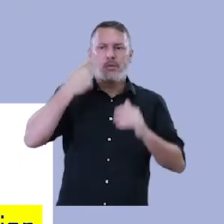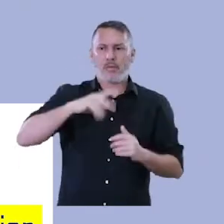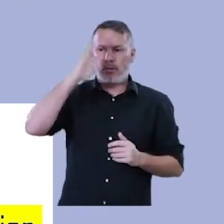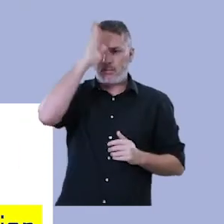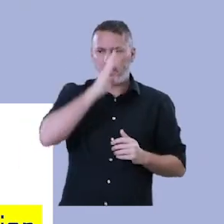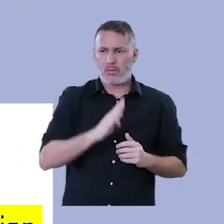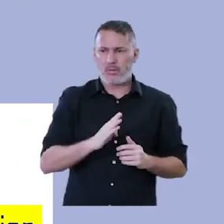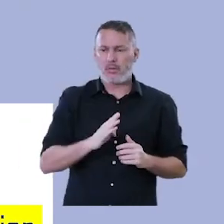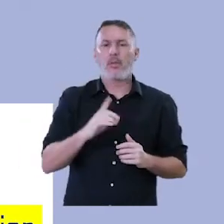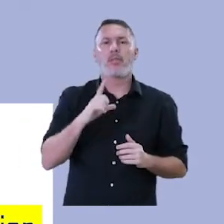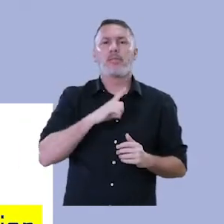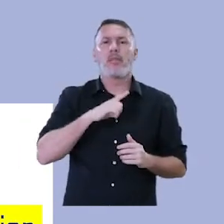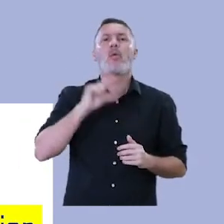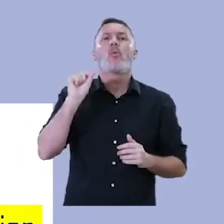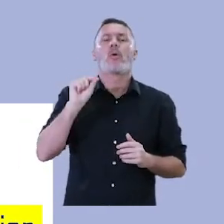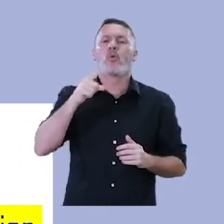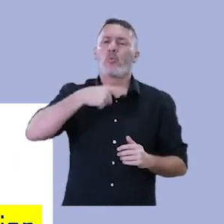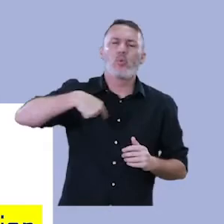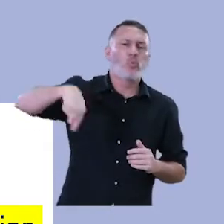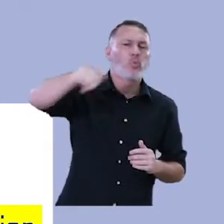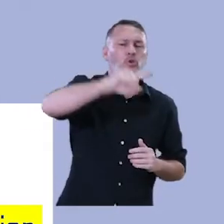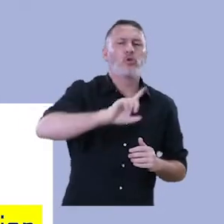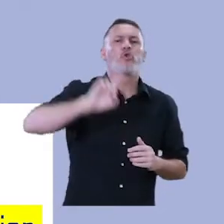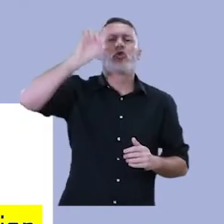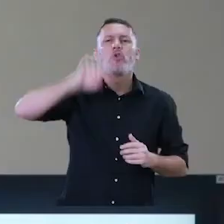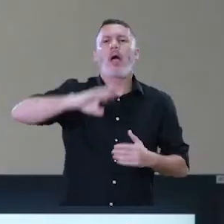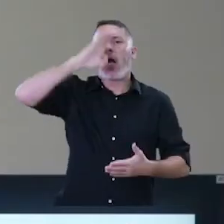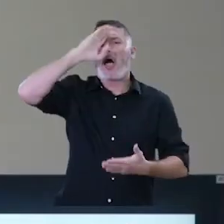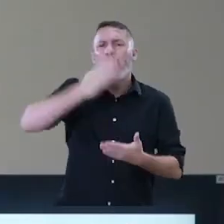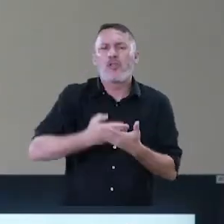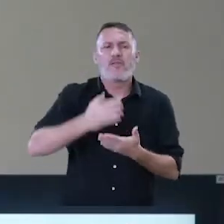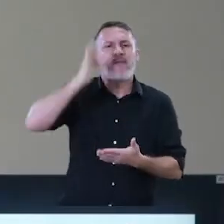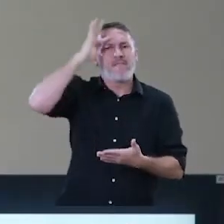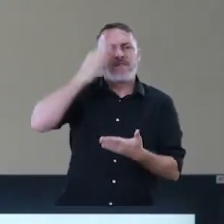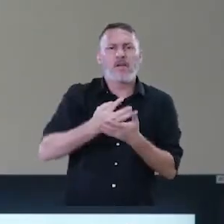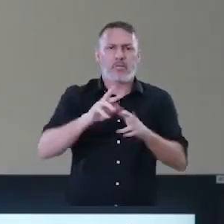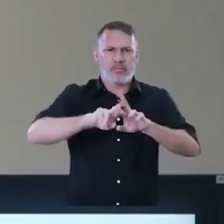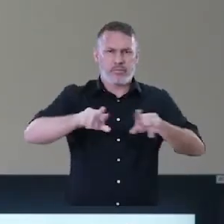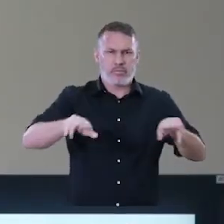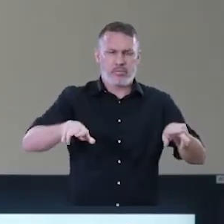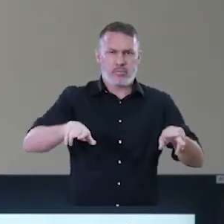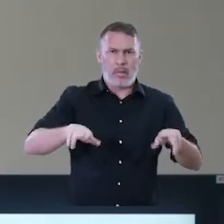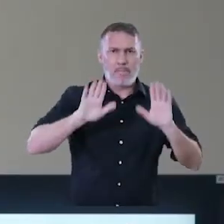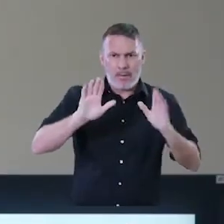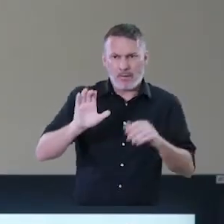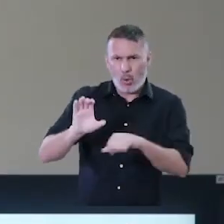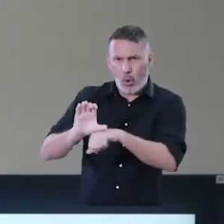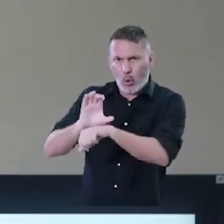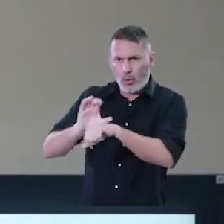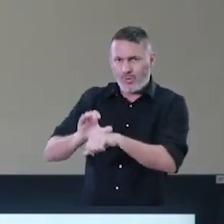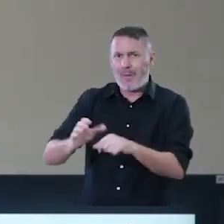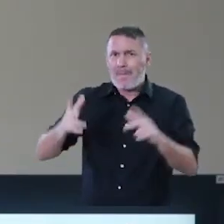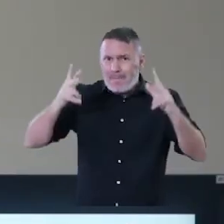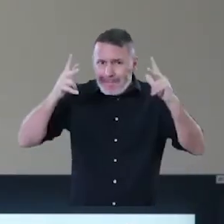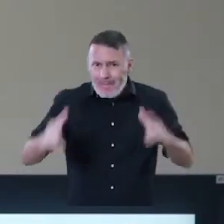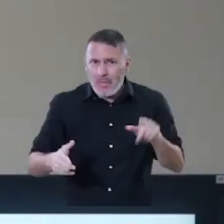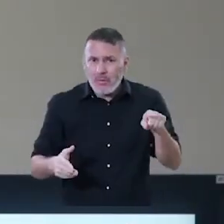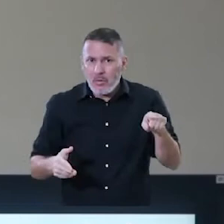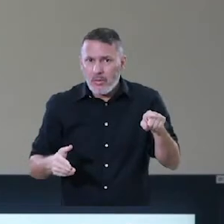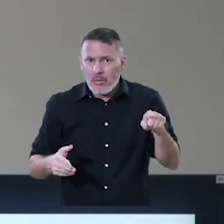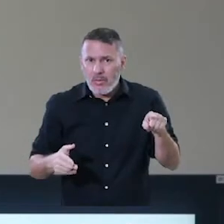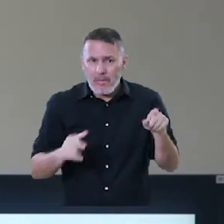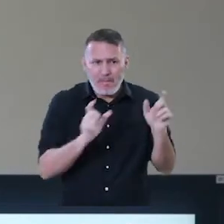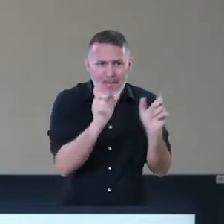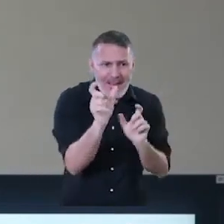brasileiro, assegura a todos a liberdade de crença. Será que realmente é isso que está na Constituição?